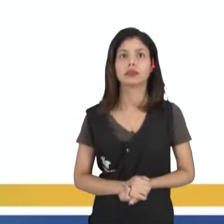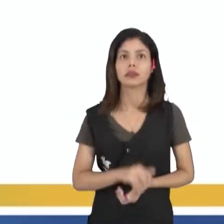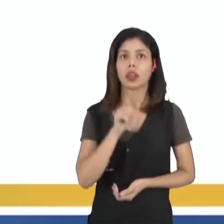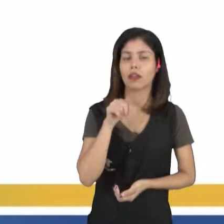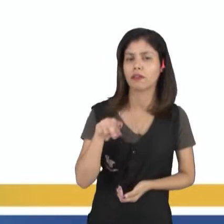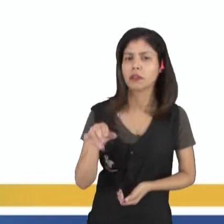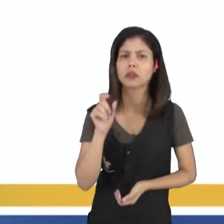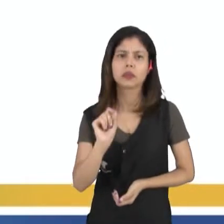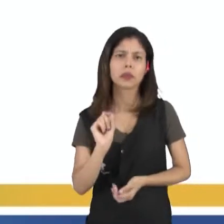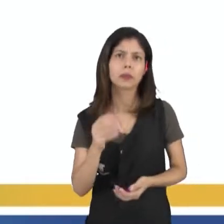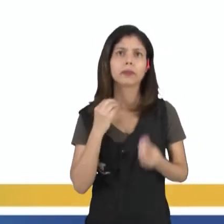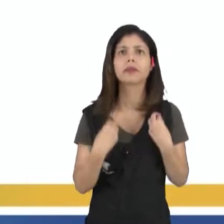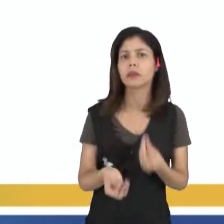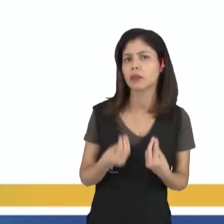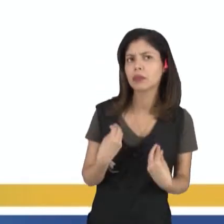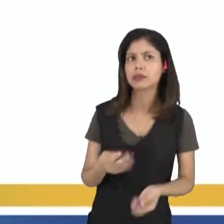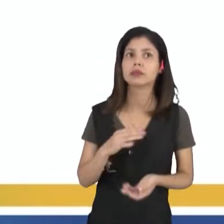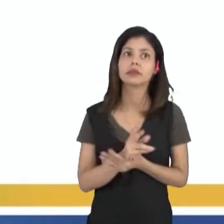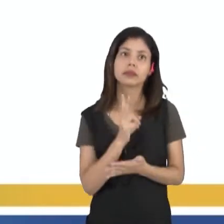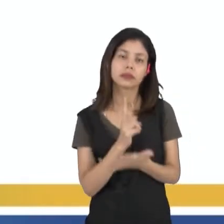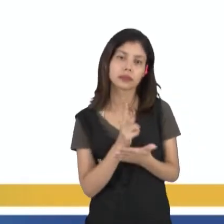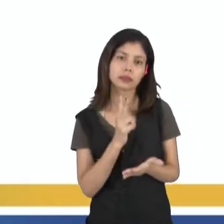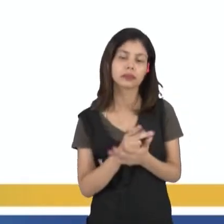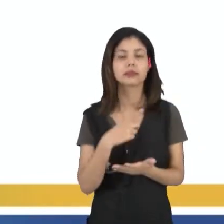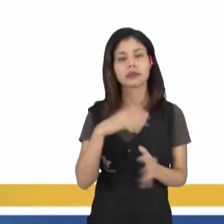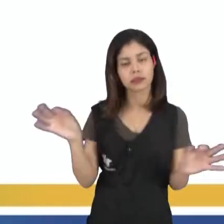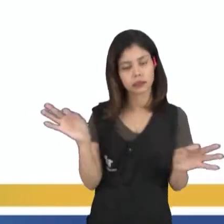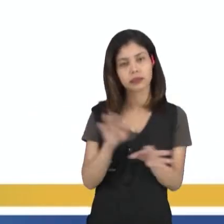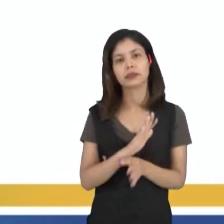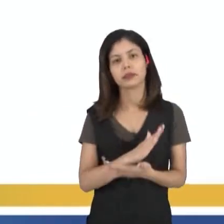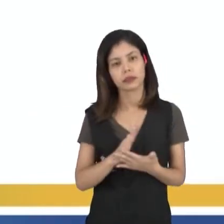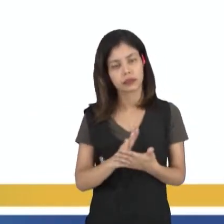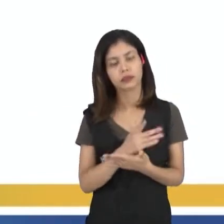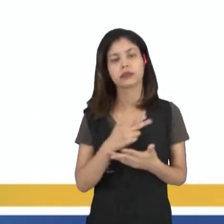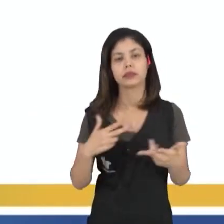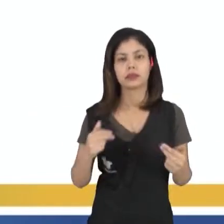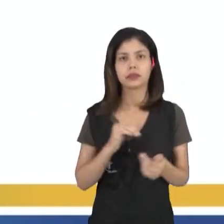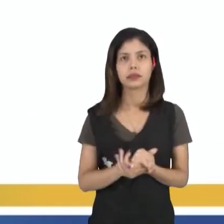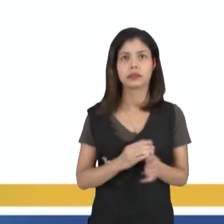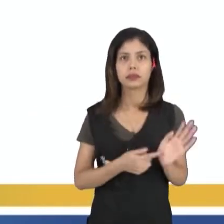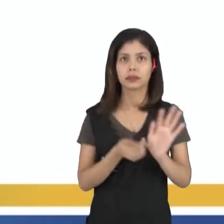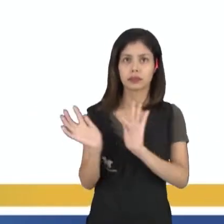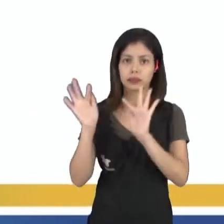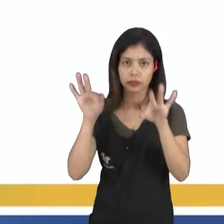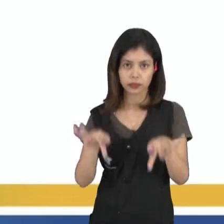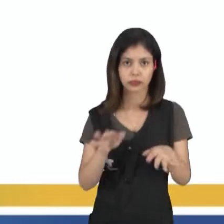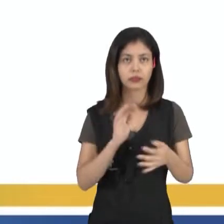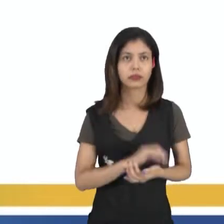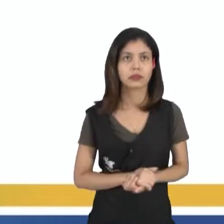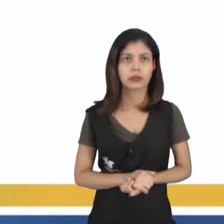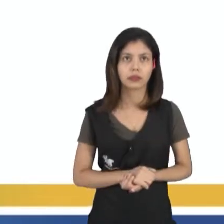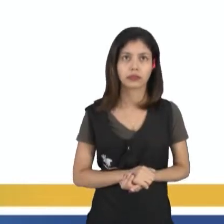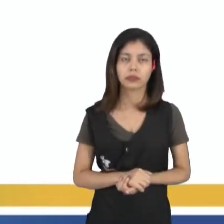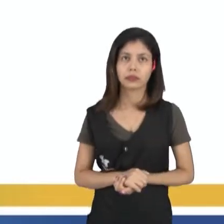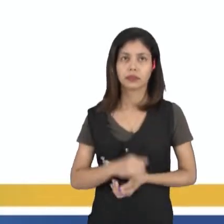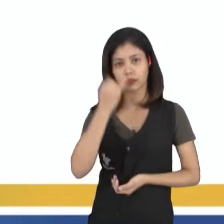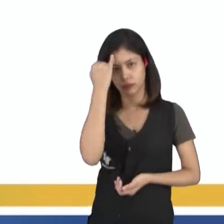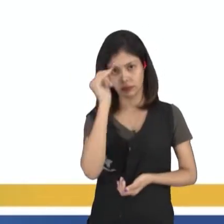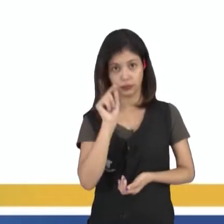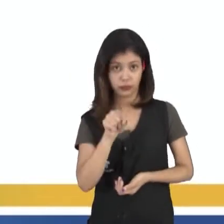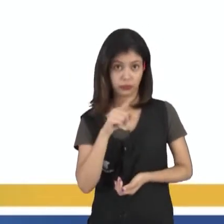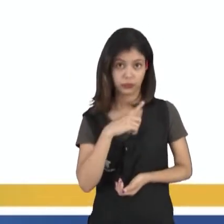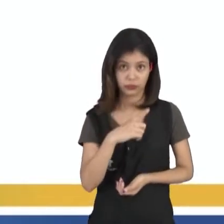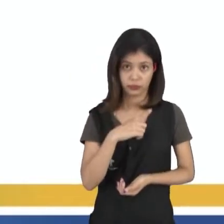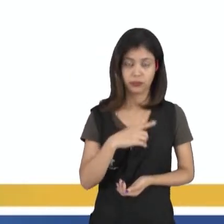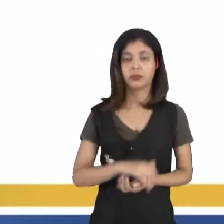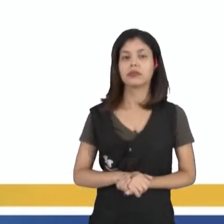fim de que, para que, sempre já é para terminar alguma coisa, né? Para dar uma finalidade para a ideia que você